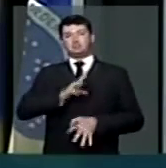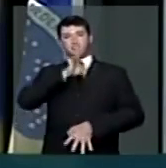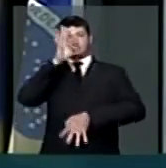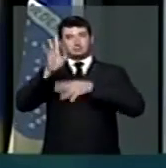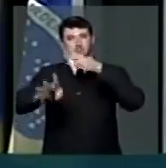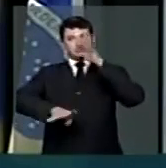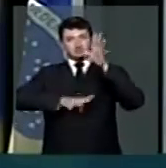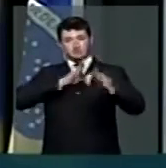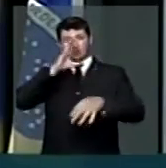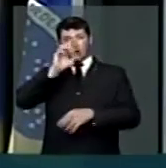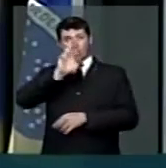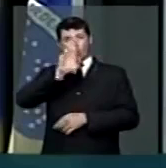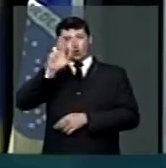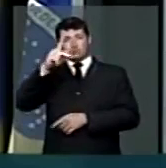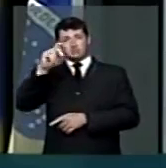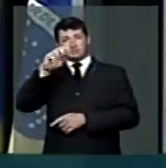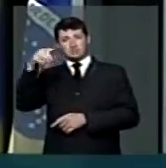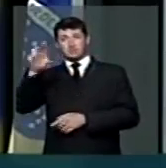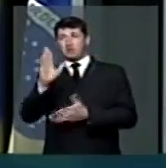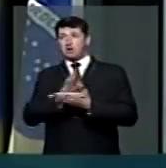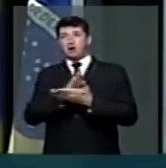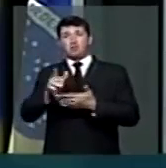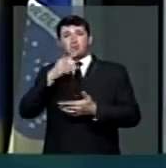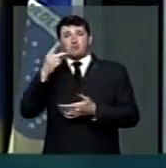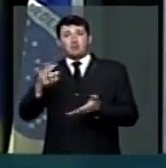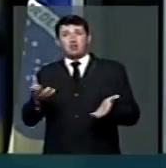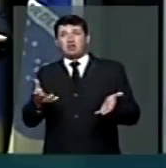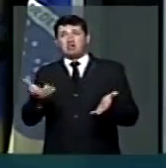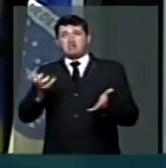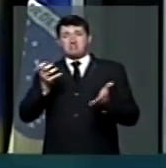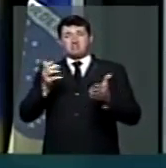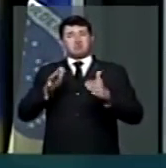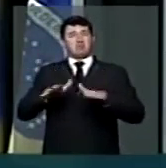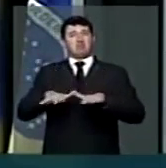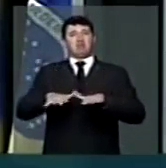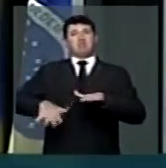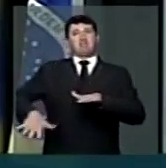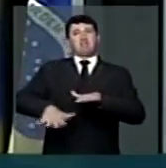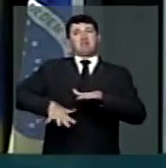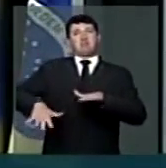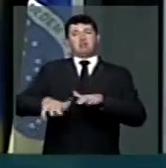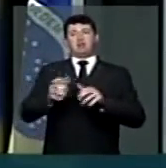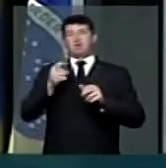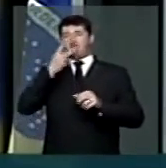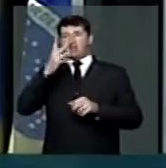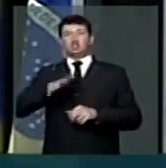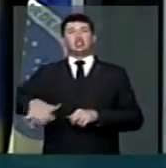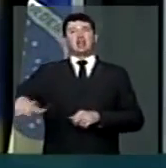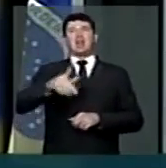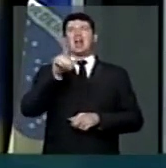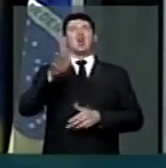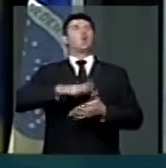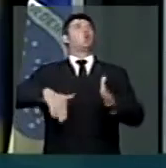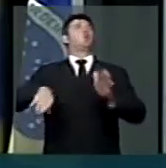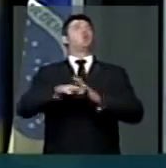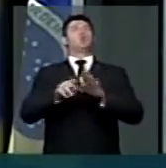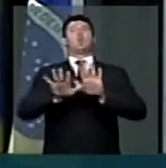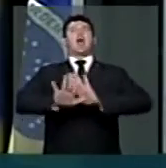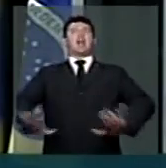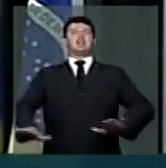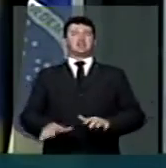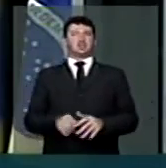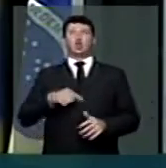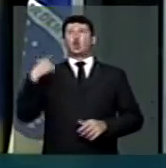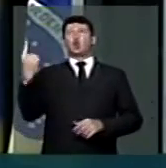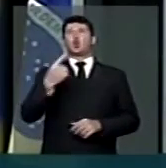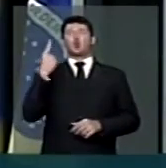corrupção, pela tendência de alguns, inclusive, de quererem nivelar por baixo, quererem generalizar, dizer, é tudo assim mesmo,